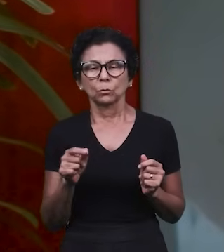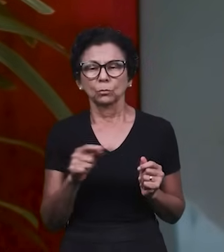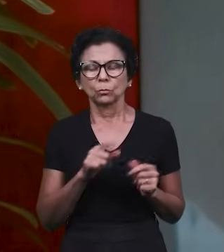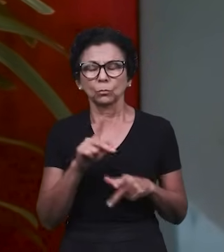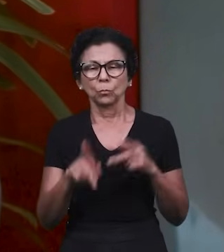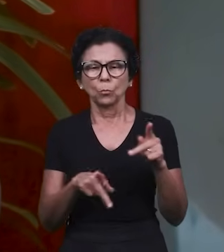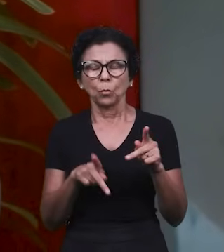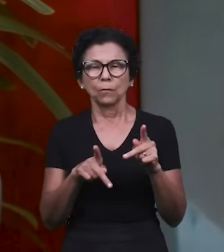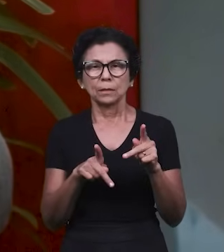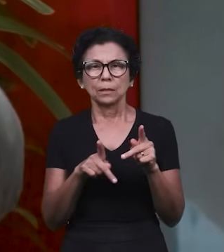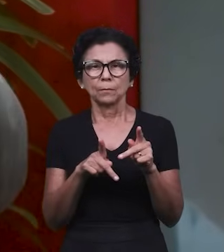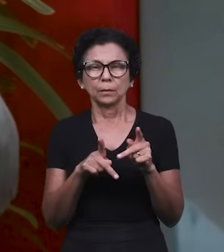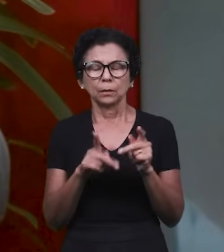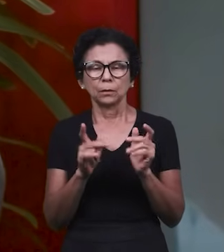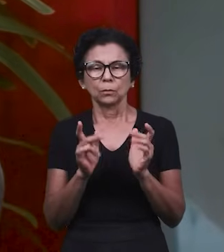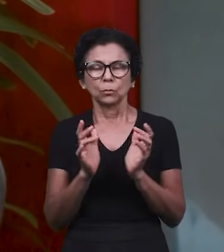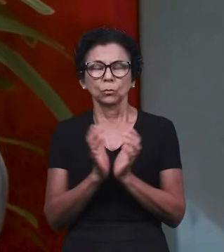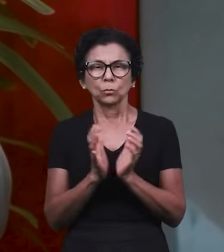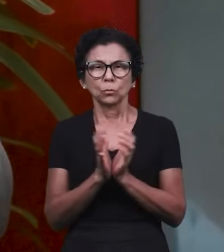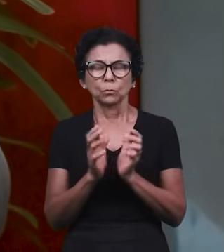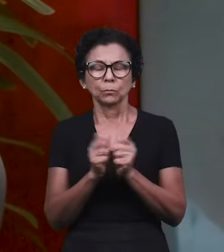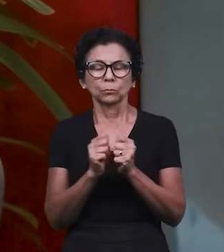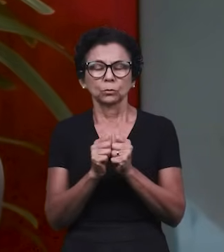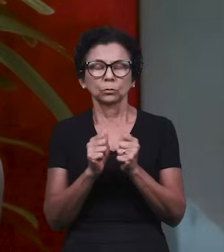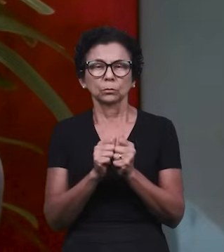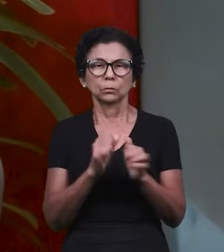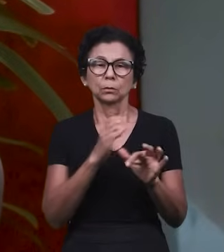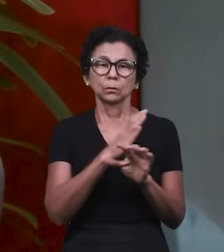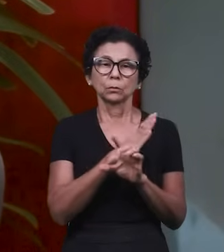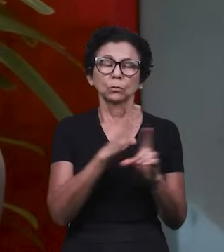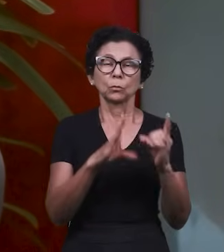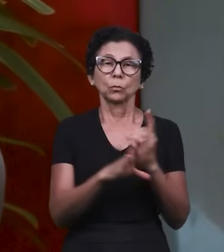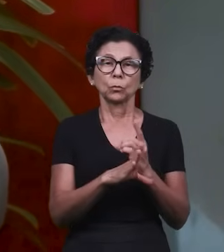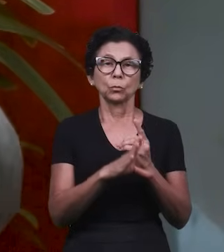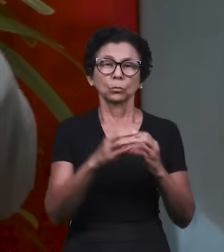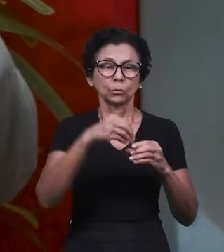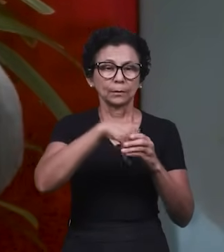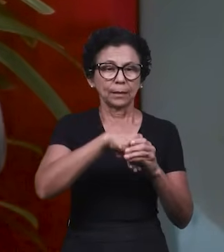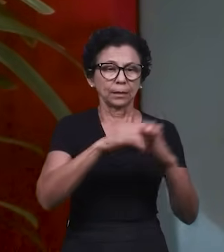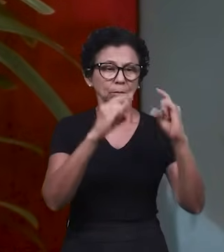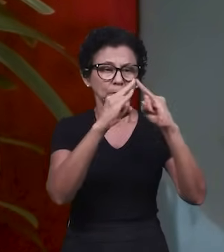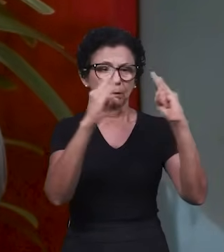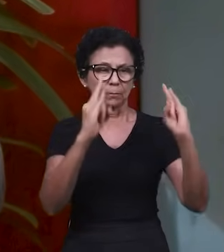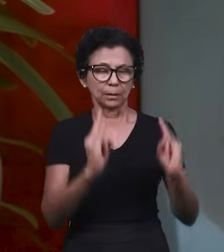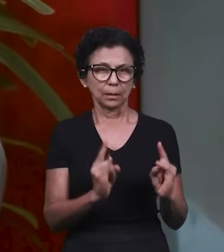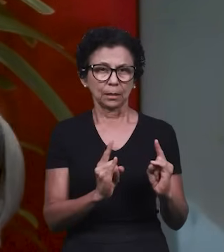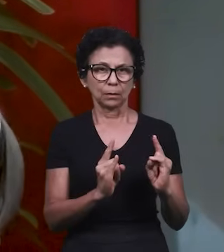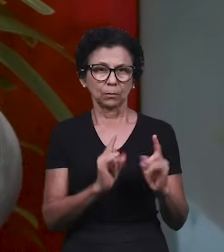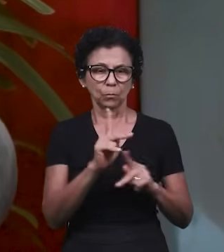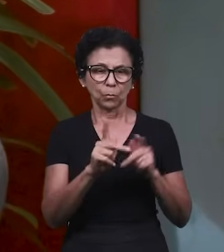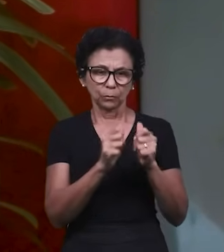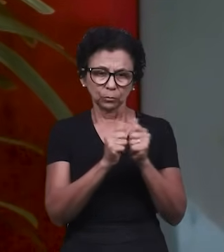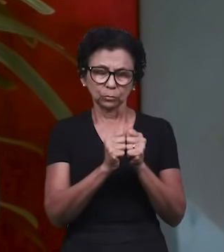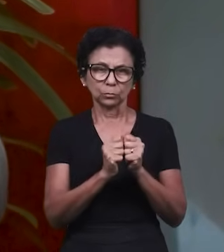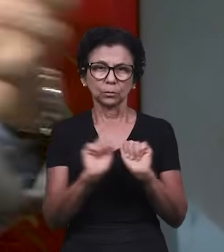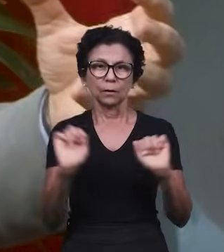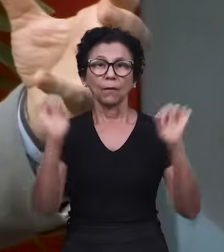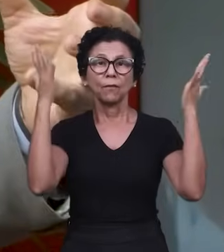o povo junto. O culto era todo mundo junto no tabernáculo, as festas todo mundo junto. Para você ter uma